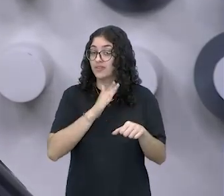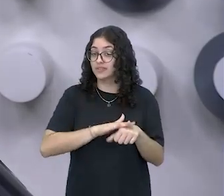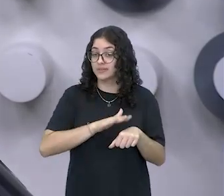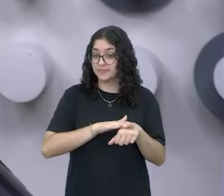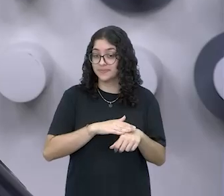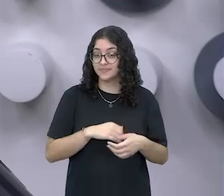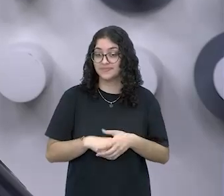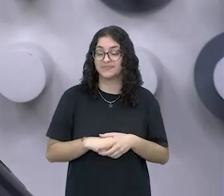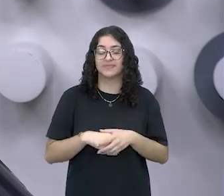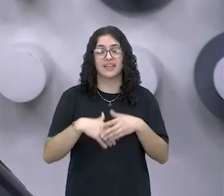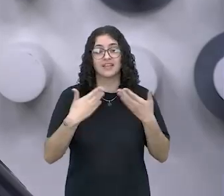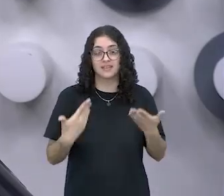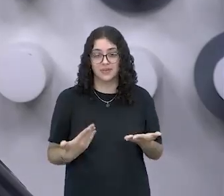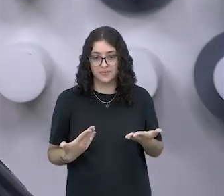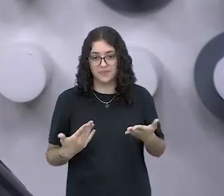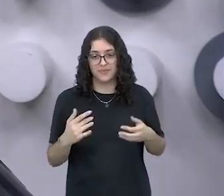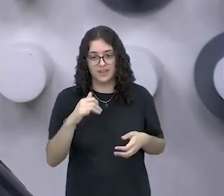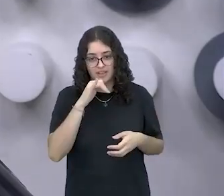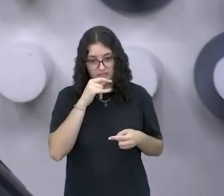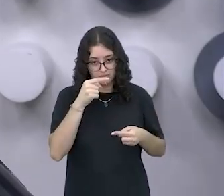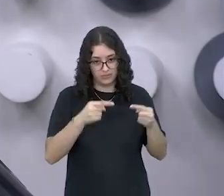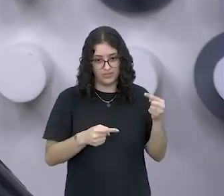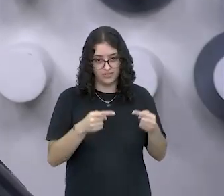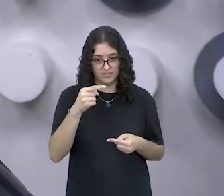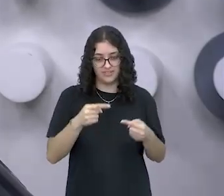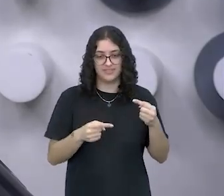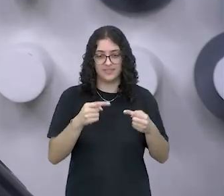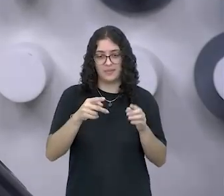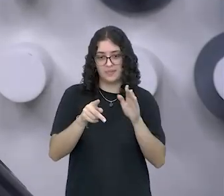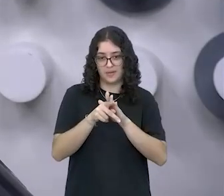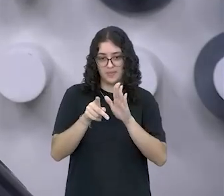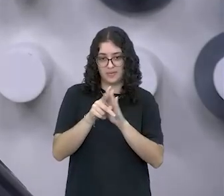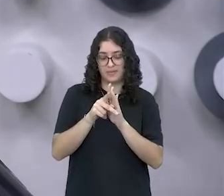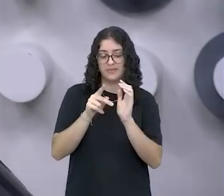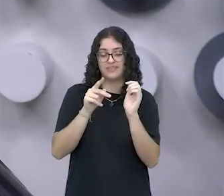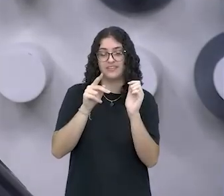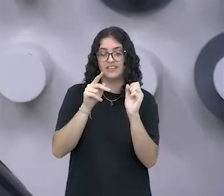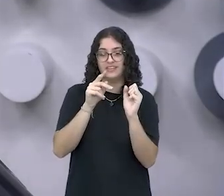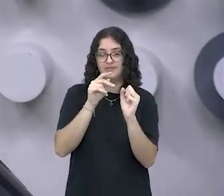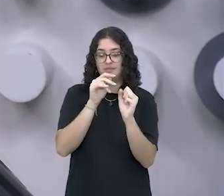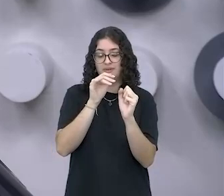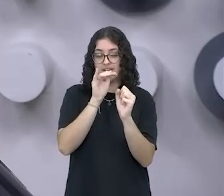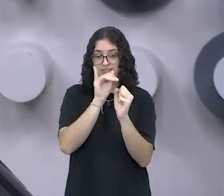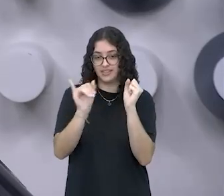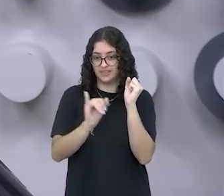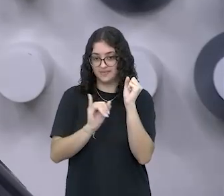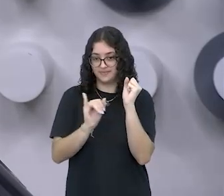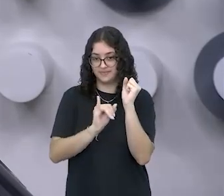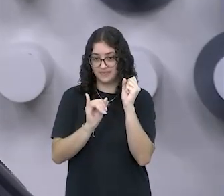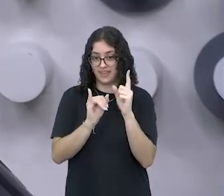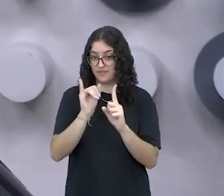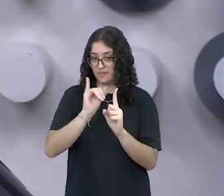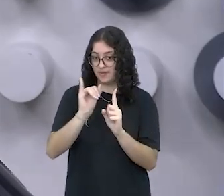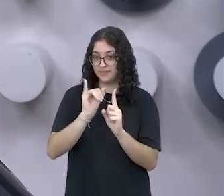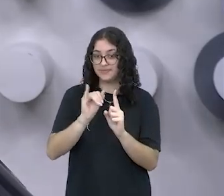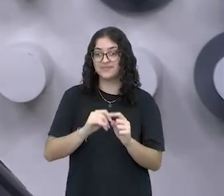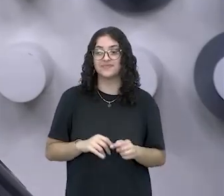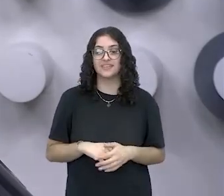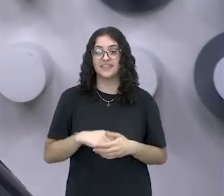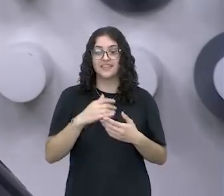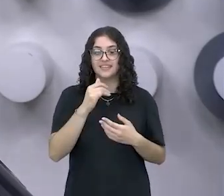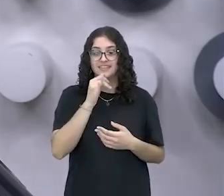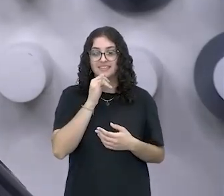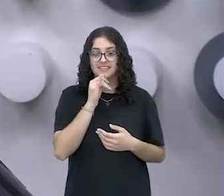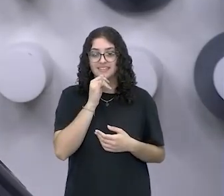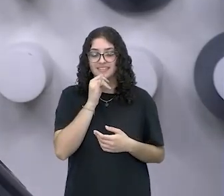né? Então, assim, eu vou discutir mercado informal hoje, professor Ademir, eu posso fazer isso. Eu posso, por